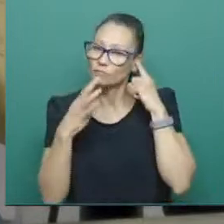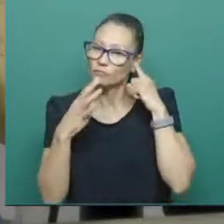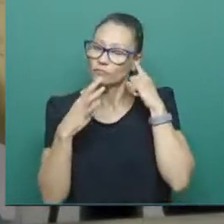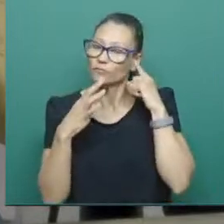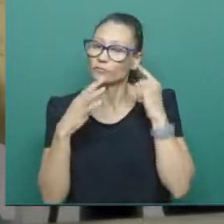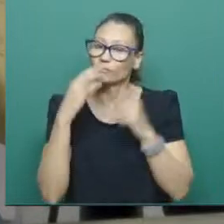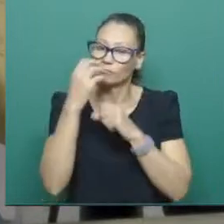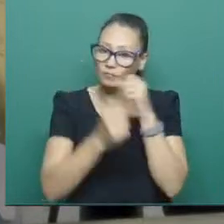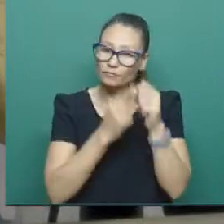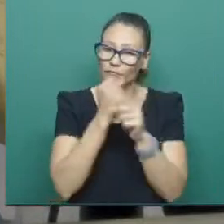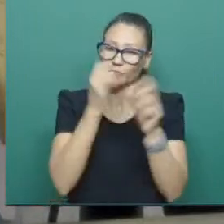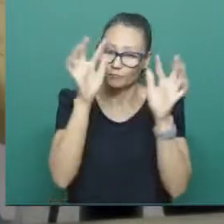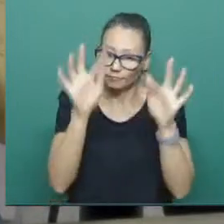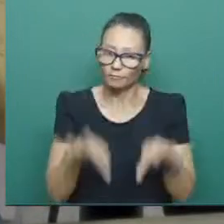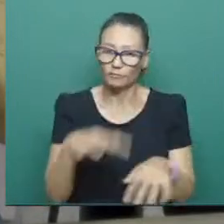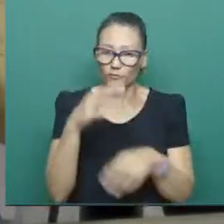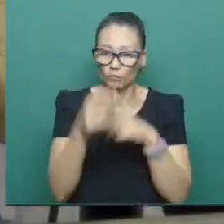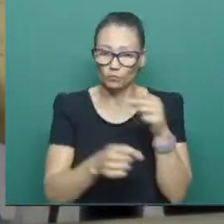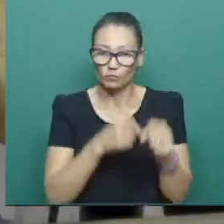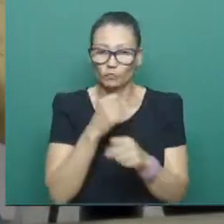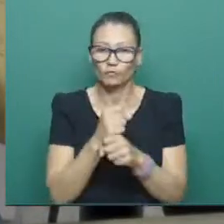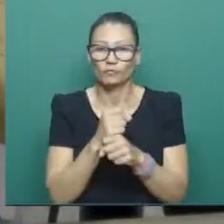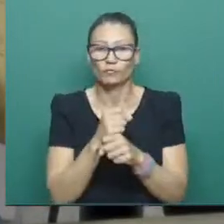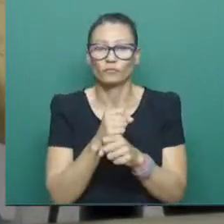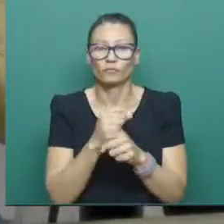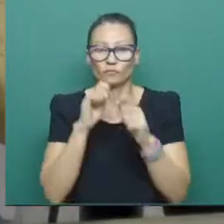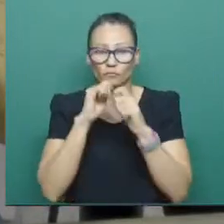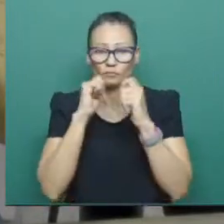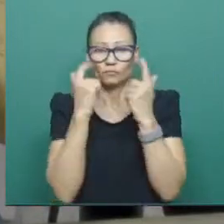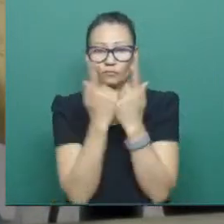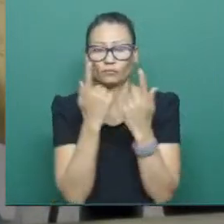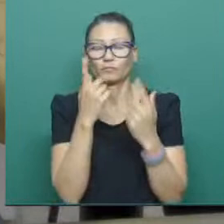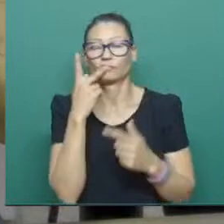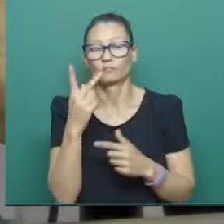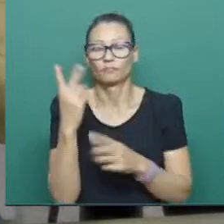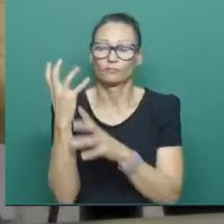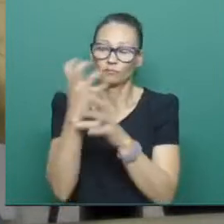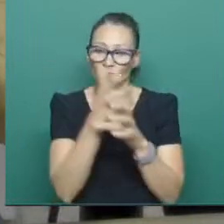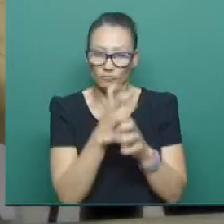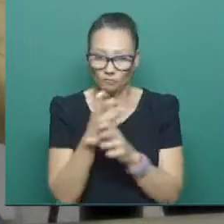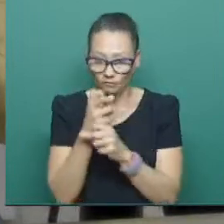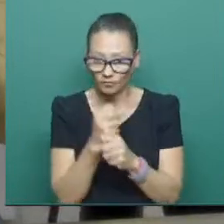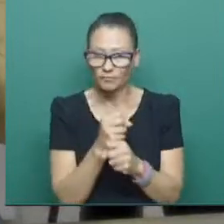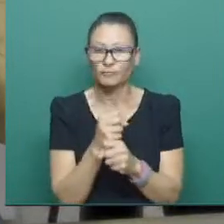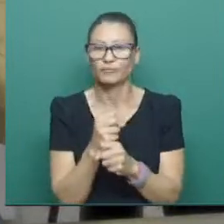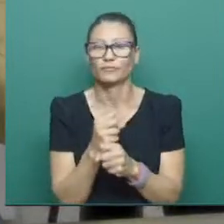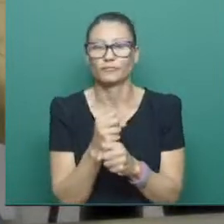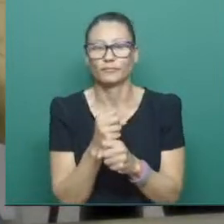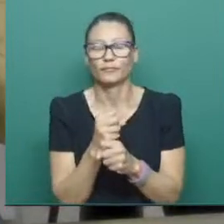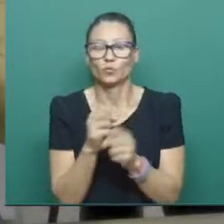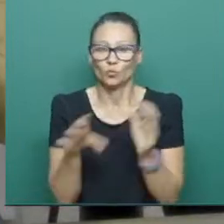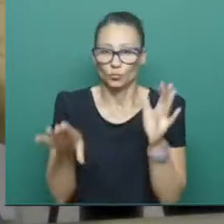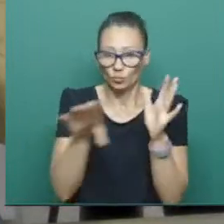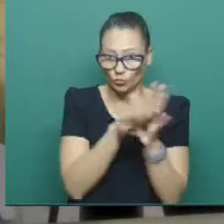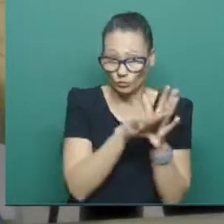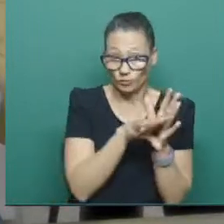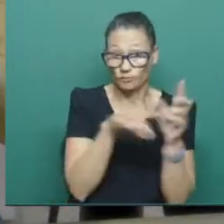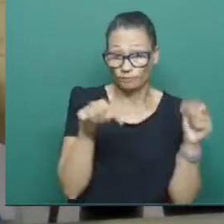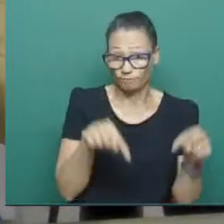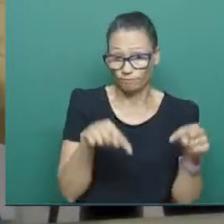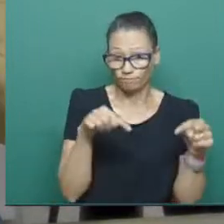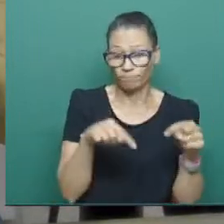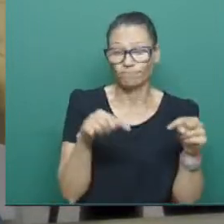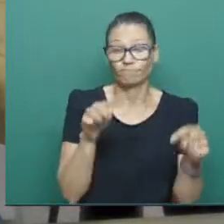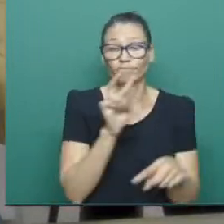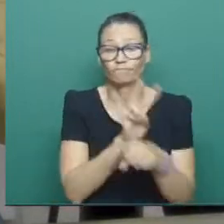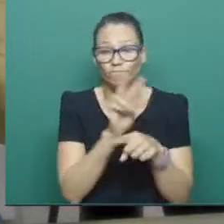para nós aqui na Câmara a questão do orçamento. E sempre o orçamento, quando chega na questão de proteção e